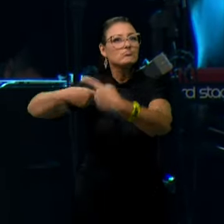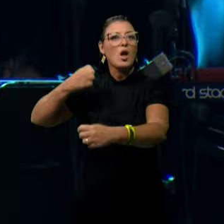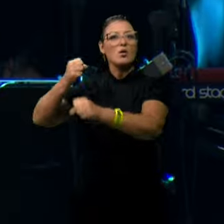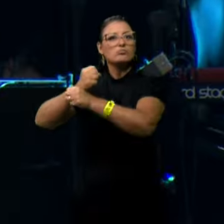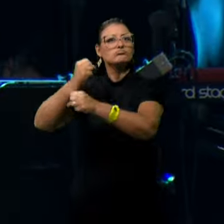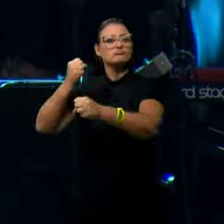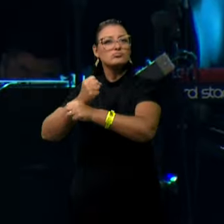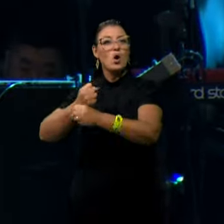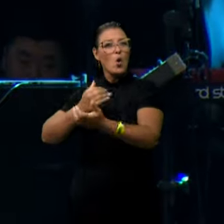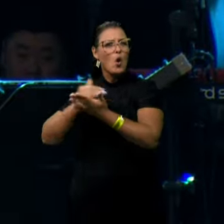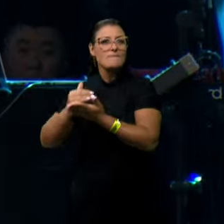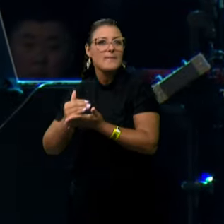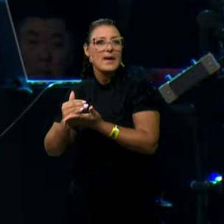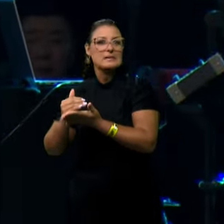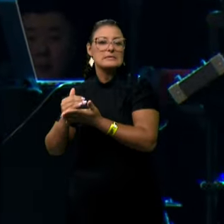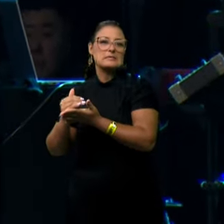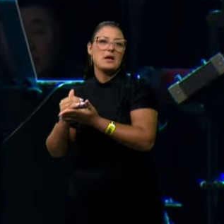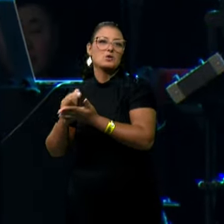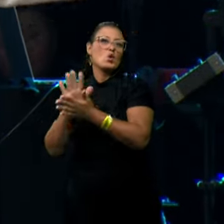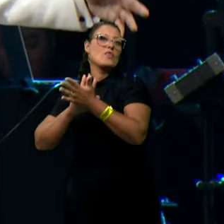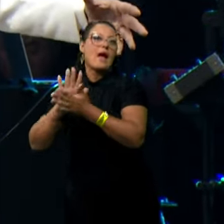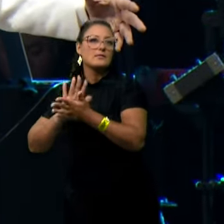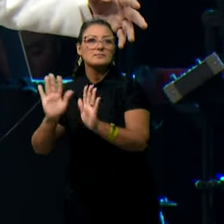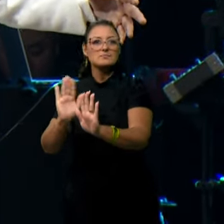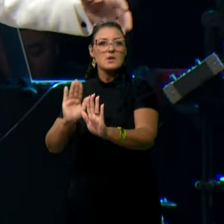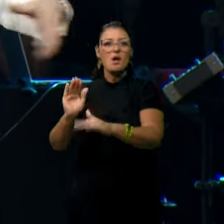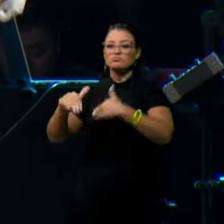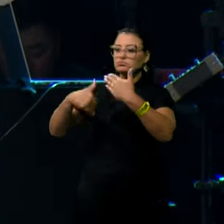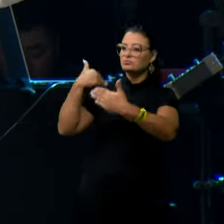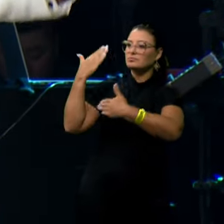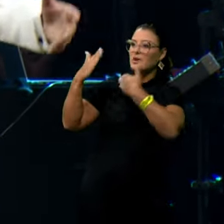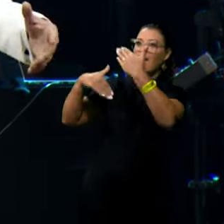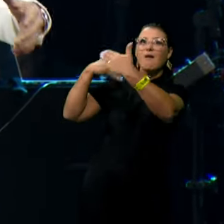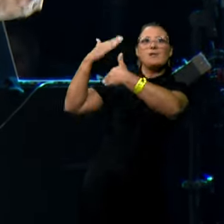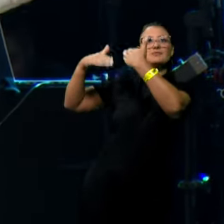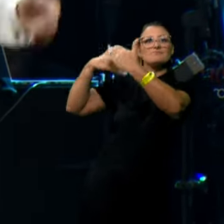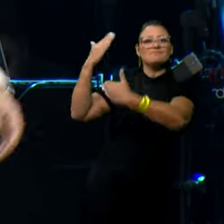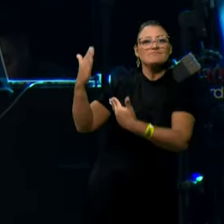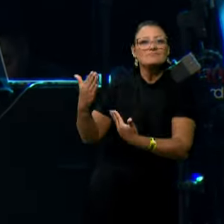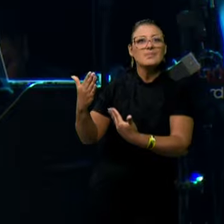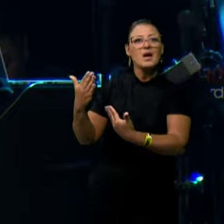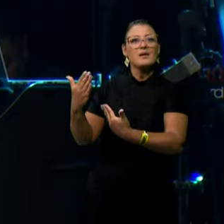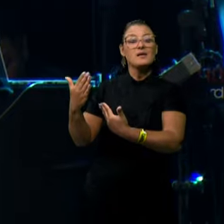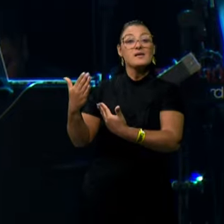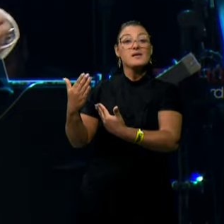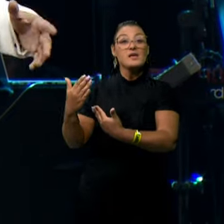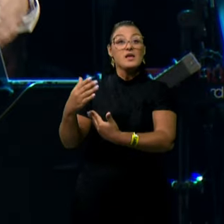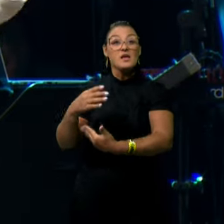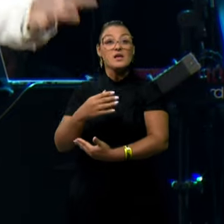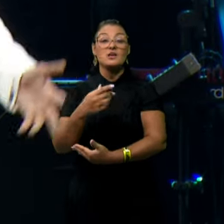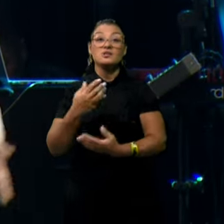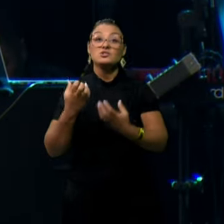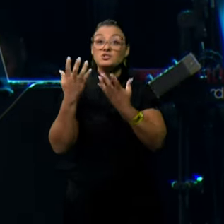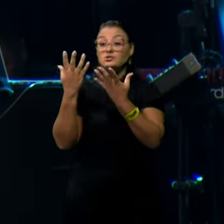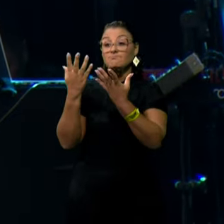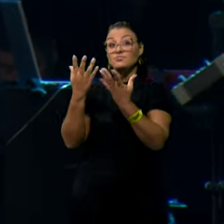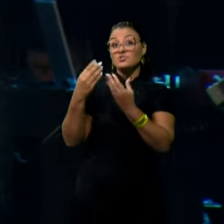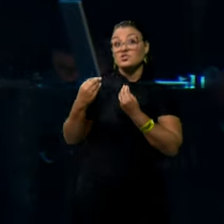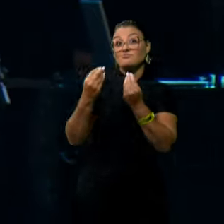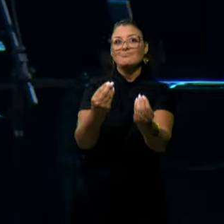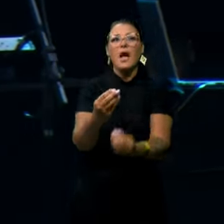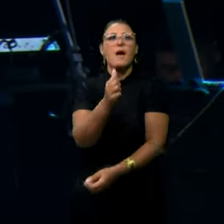de zero e já a outra começa então aí você começa a deixar a herança e isso te torna rei te dar poder te dar